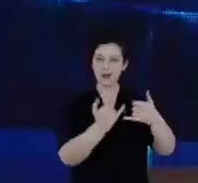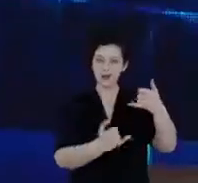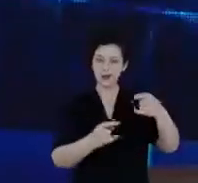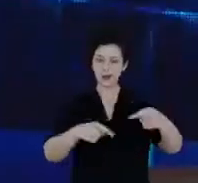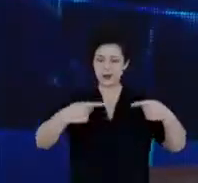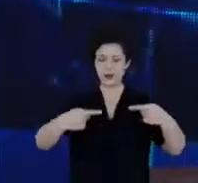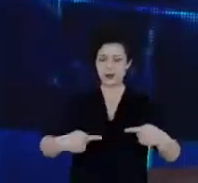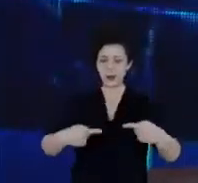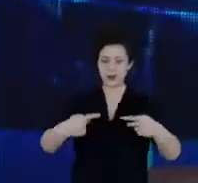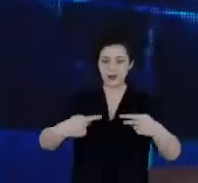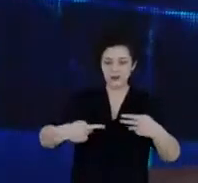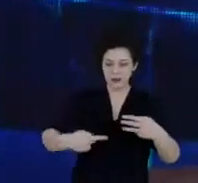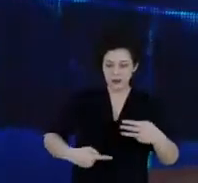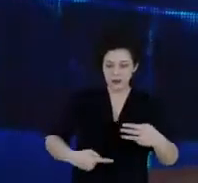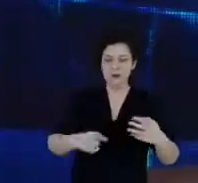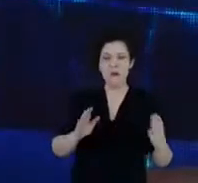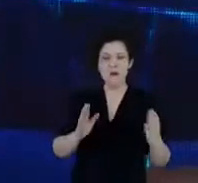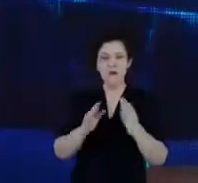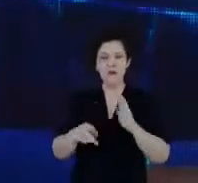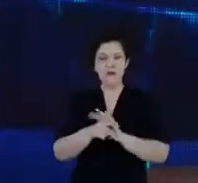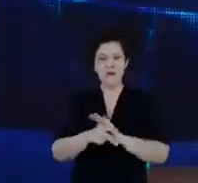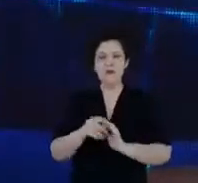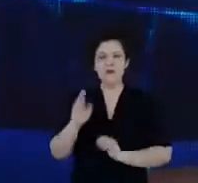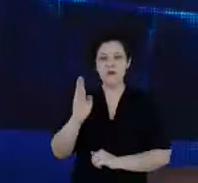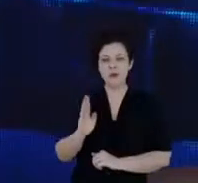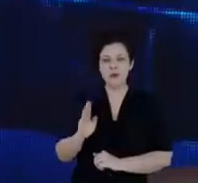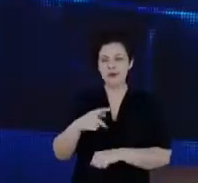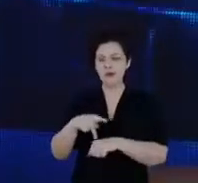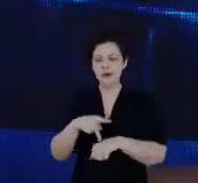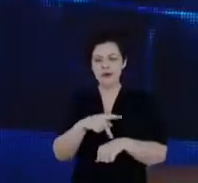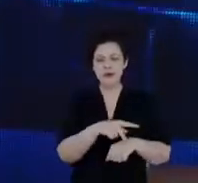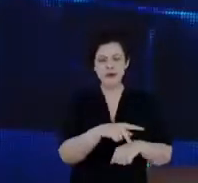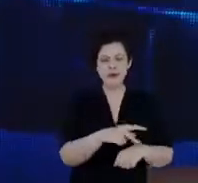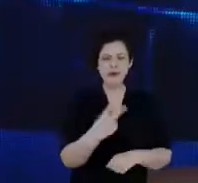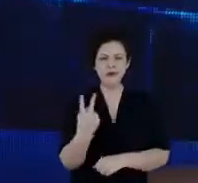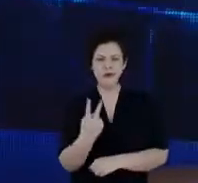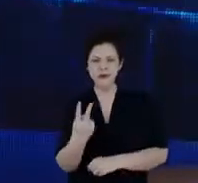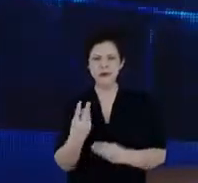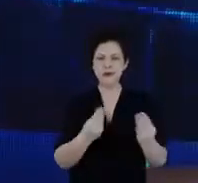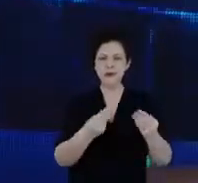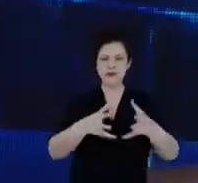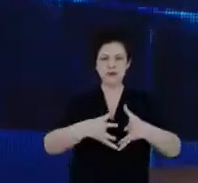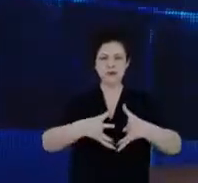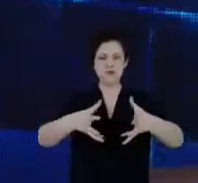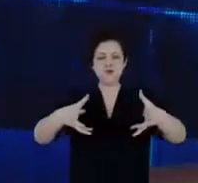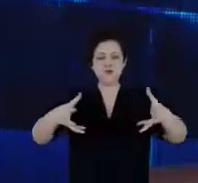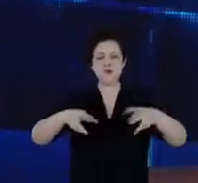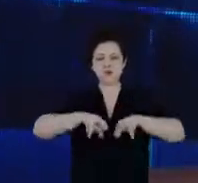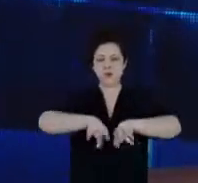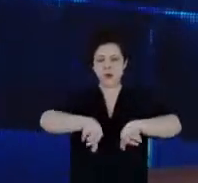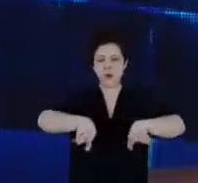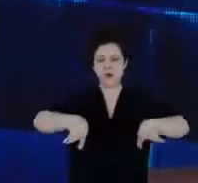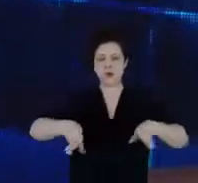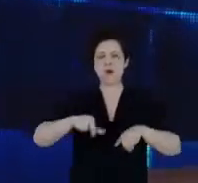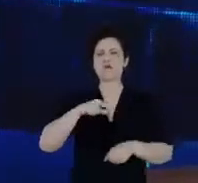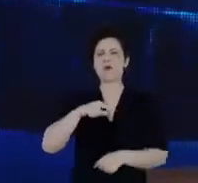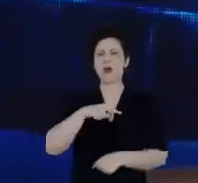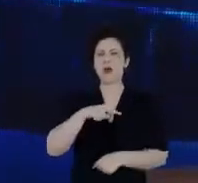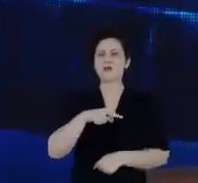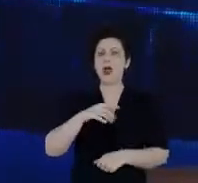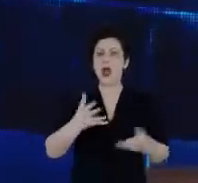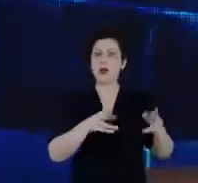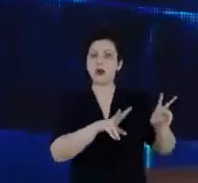enfrenta até pelos dois países terem um sistema elétrico bastante grande e bastante diversificado. Eu vou puxar o tema